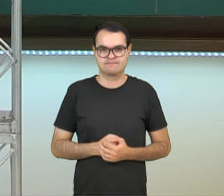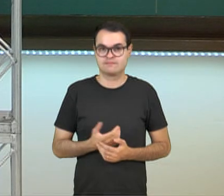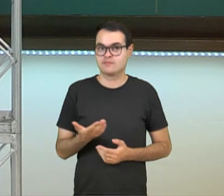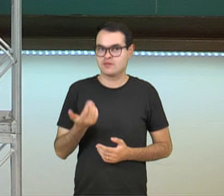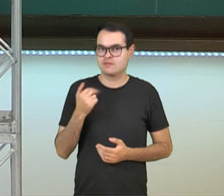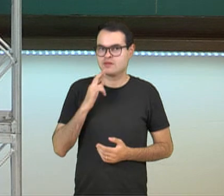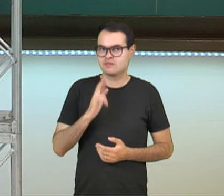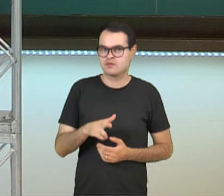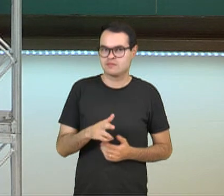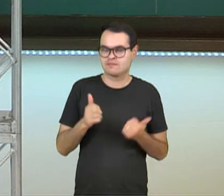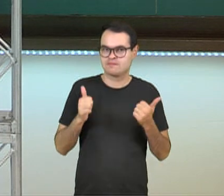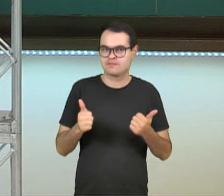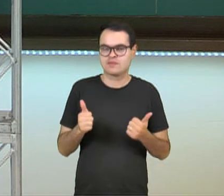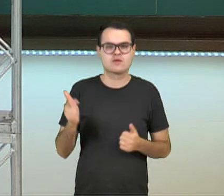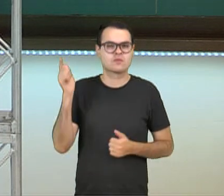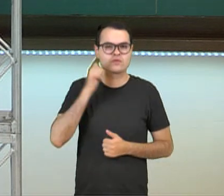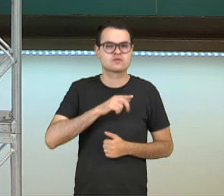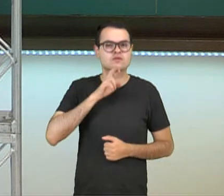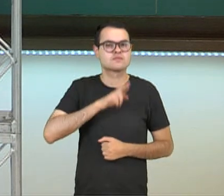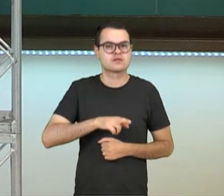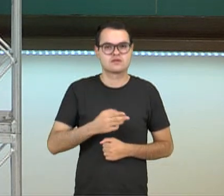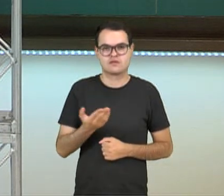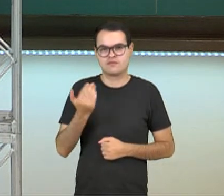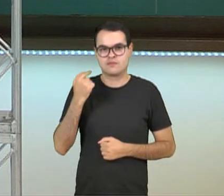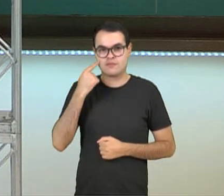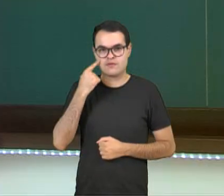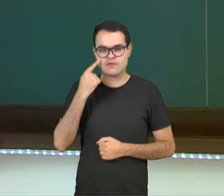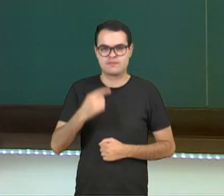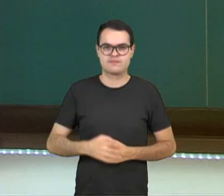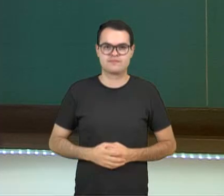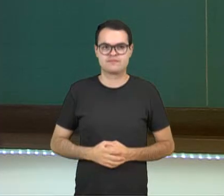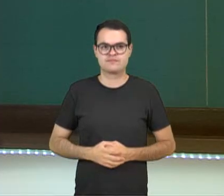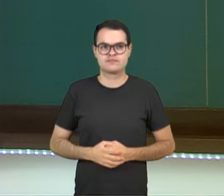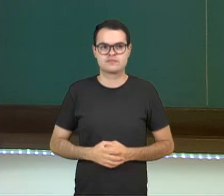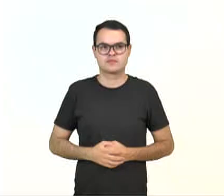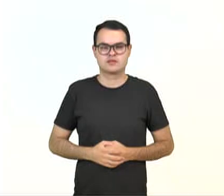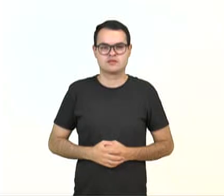Bora responder então? Conseguiu responder aí? Vamos ver aqui.